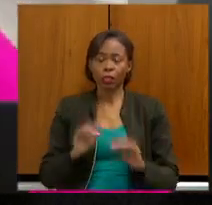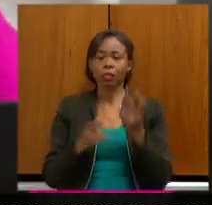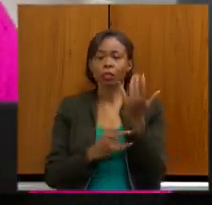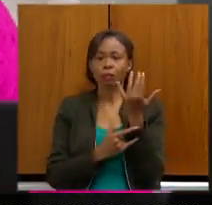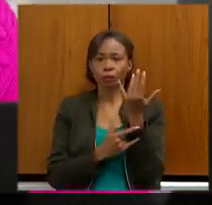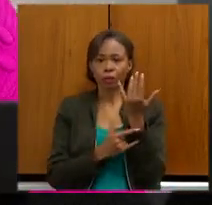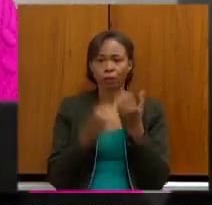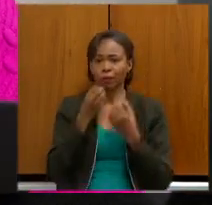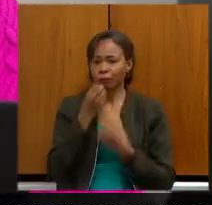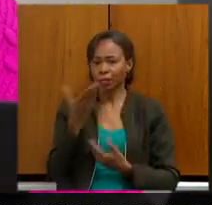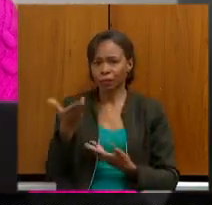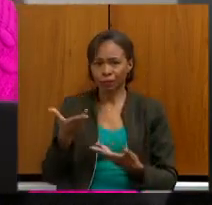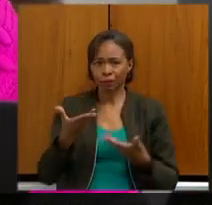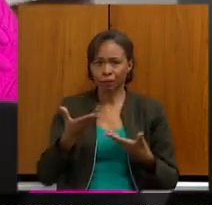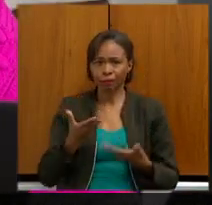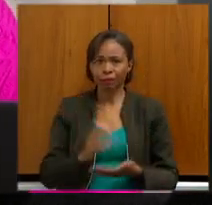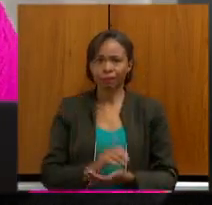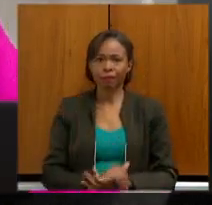bem-vindo